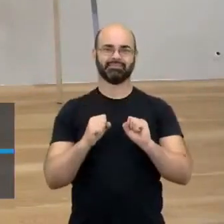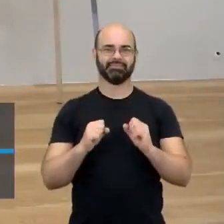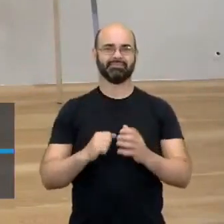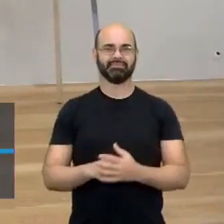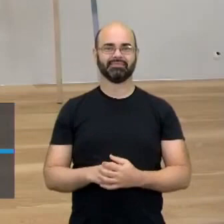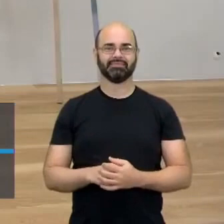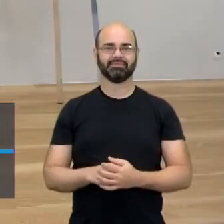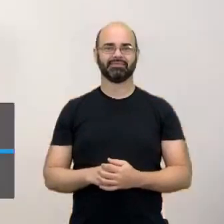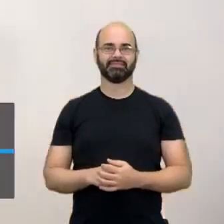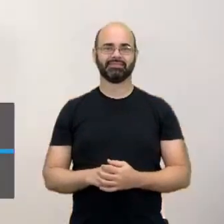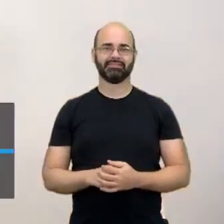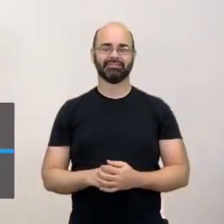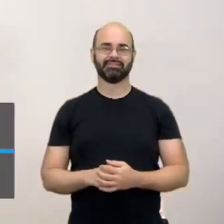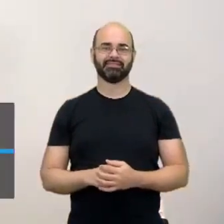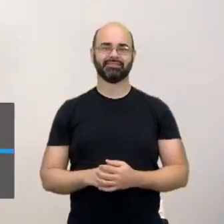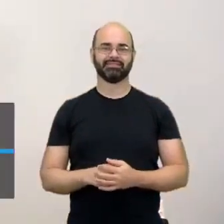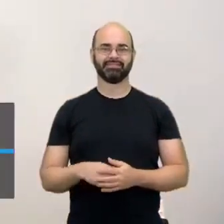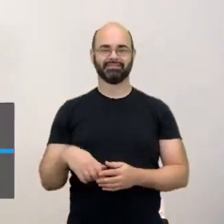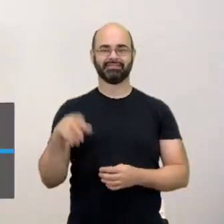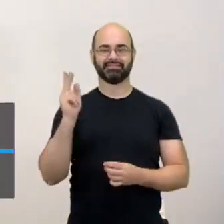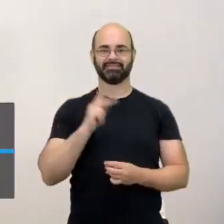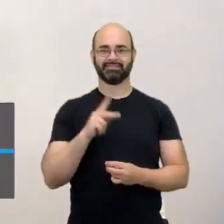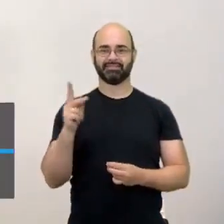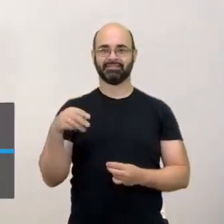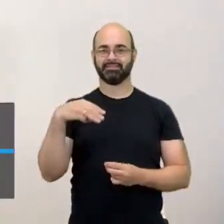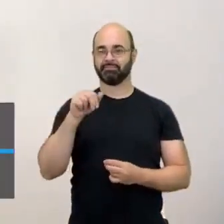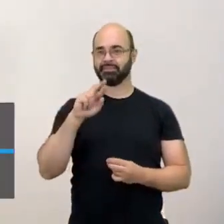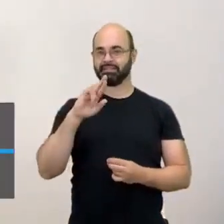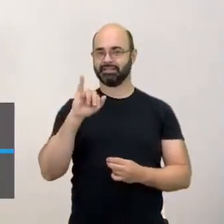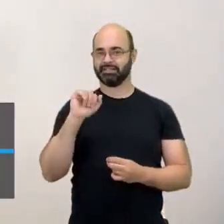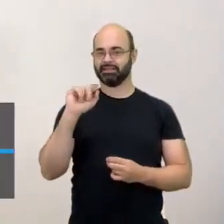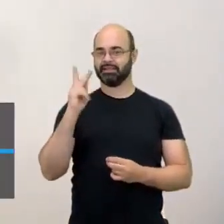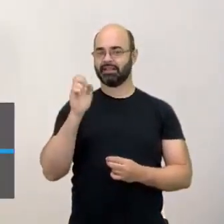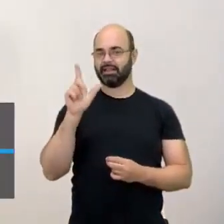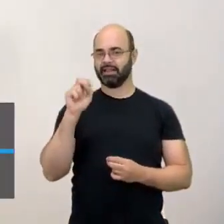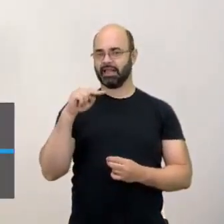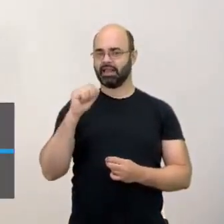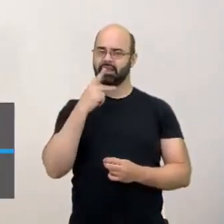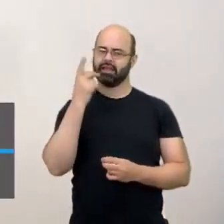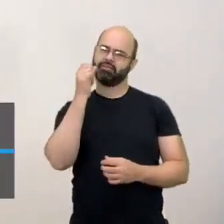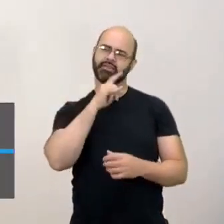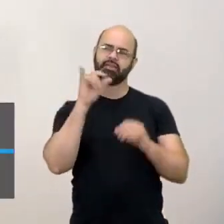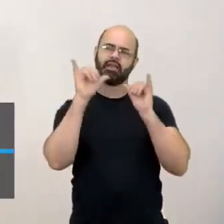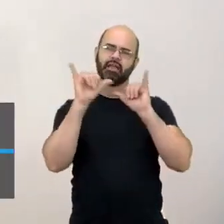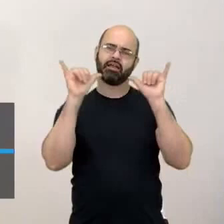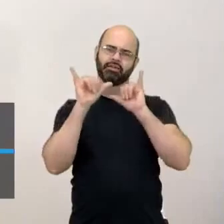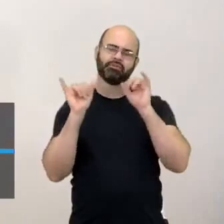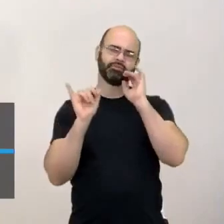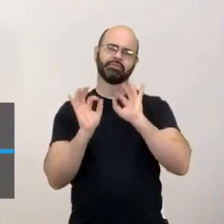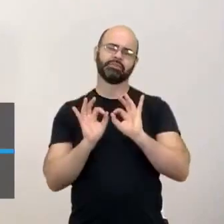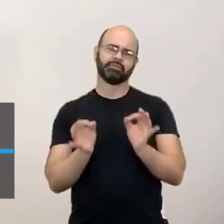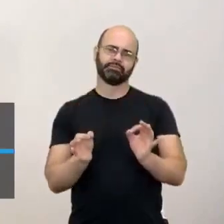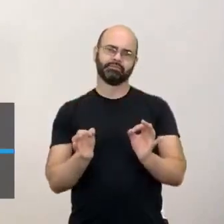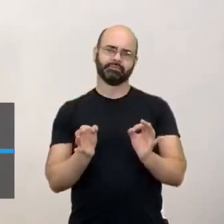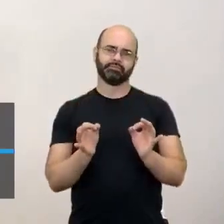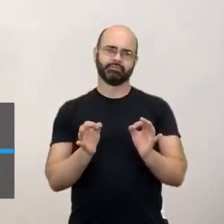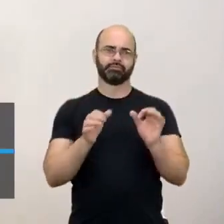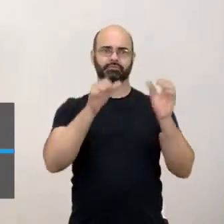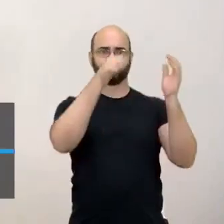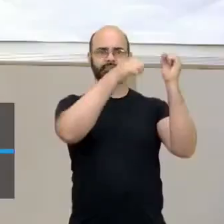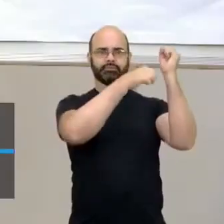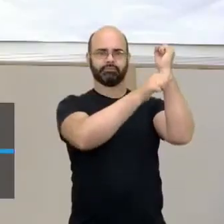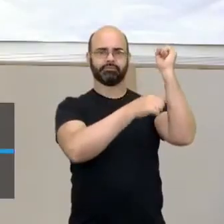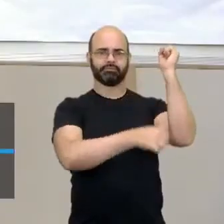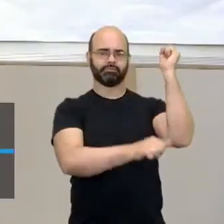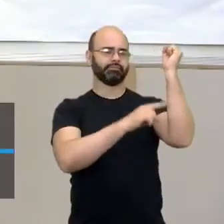esperando. A Pro Maria Helena diz pequeno anúncio, tá? E a Pro Solange diz cartazes com mensagens coladas.